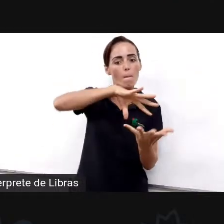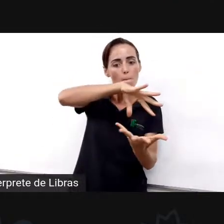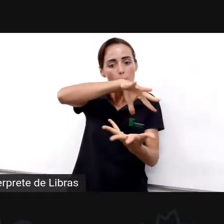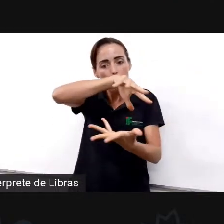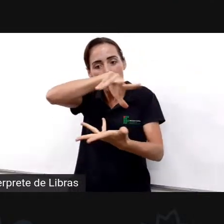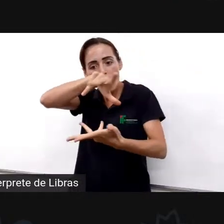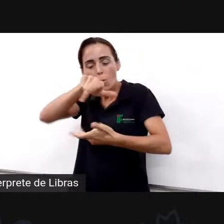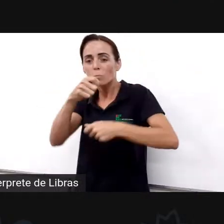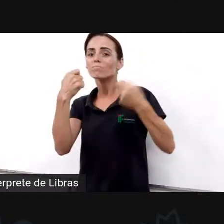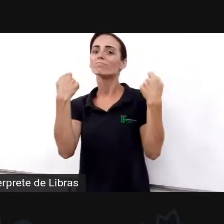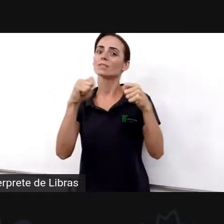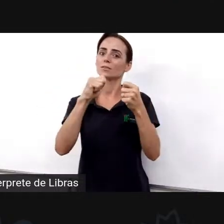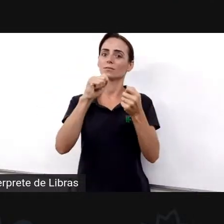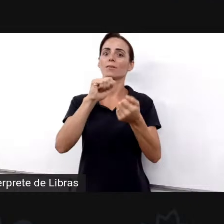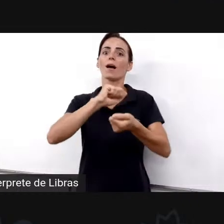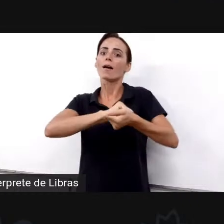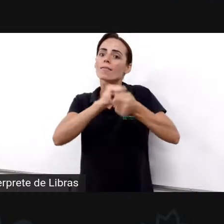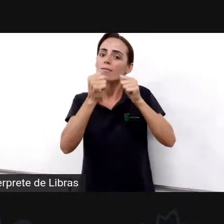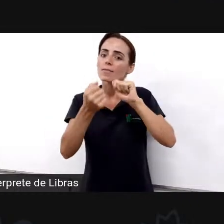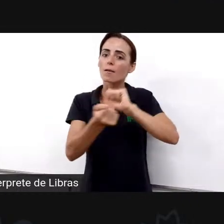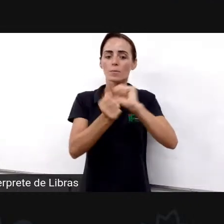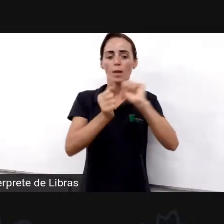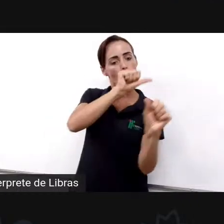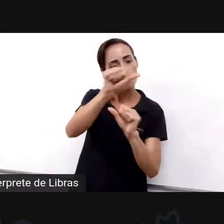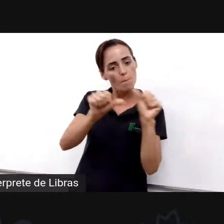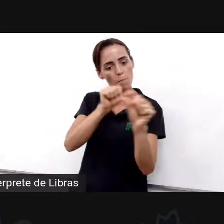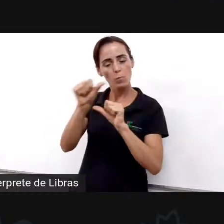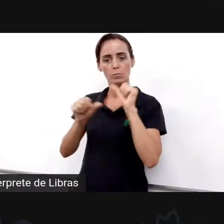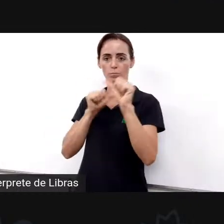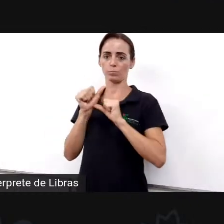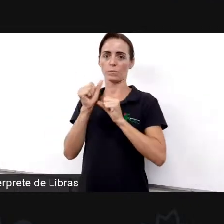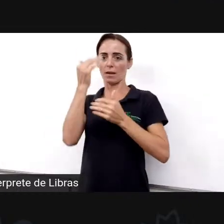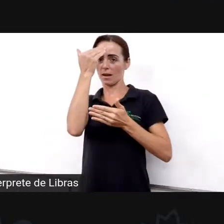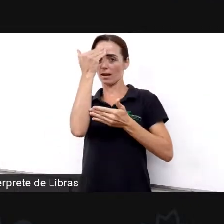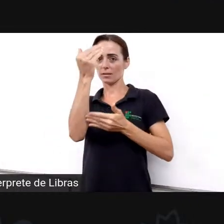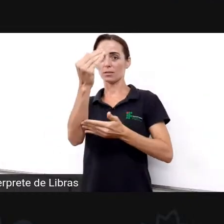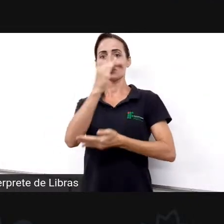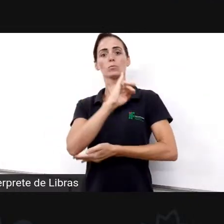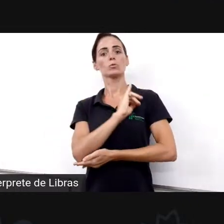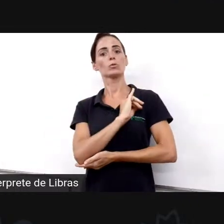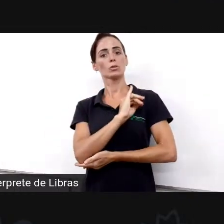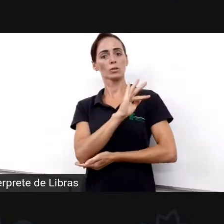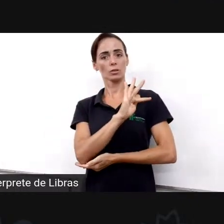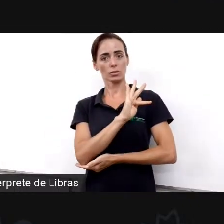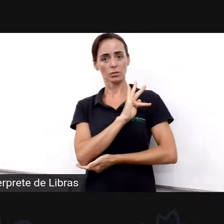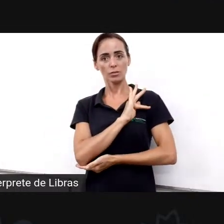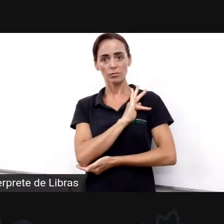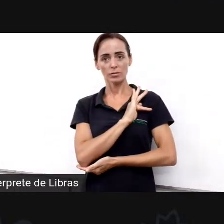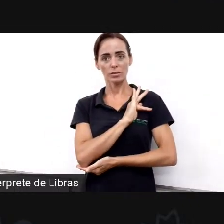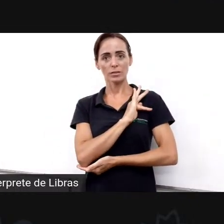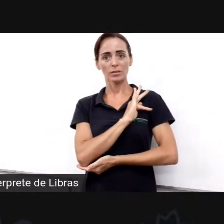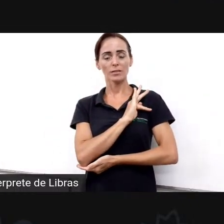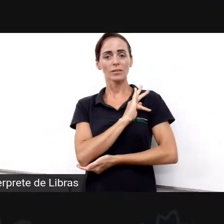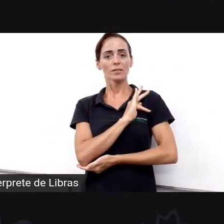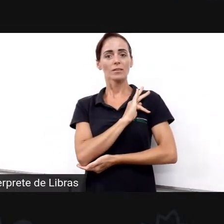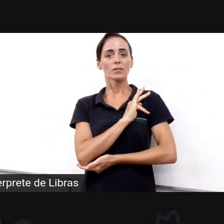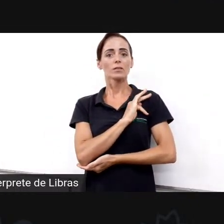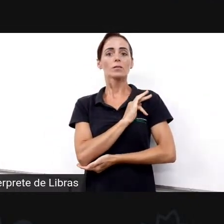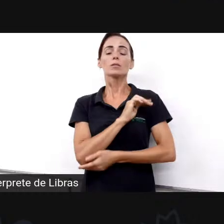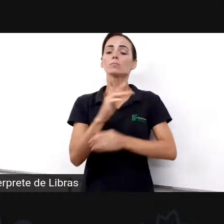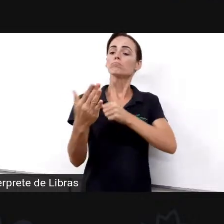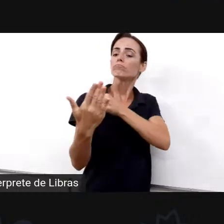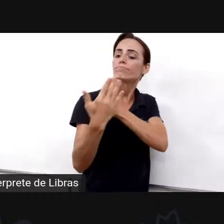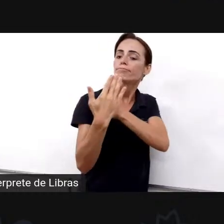a novas mudanças. Agradecemos ao Instituto Federal Farroupilha, que nos forneceu a